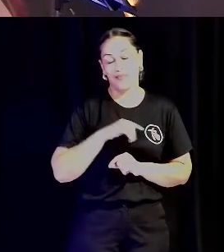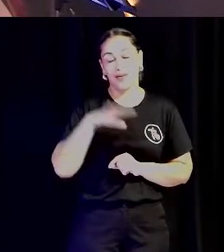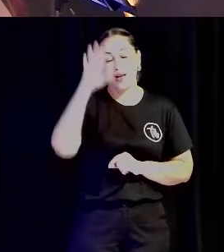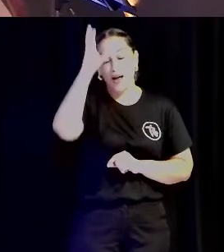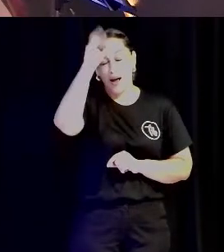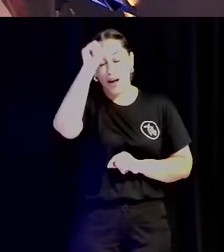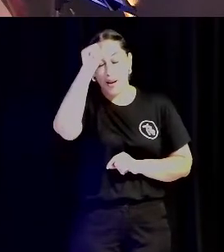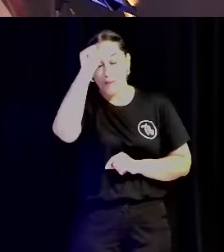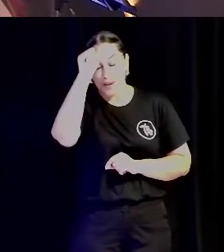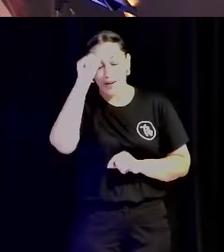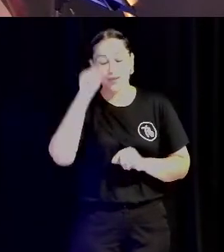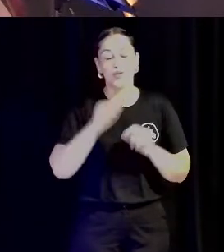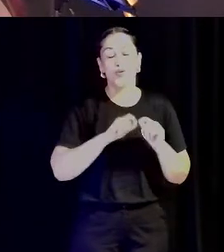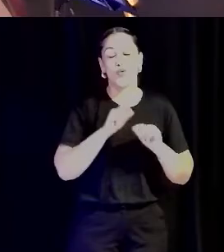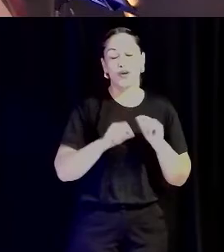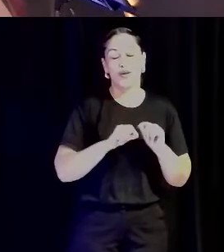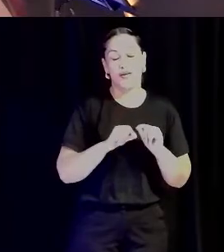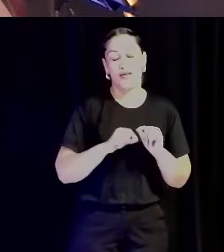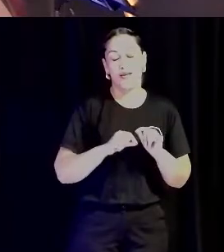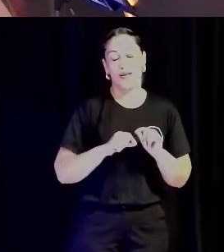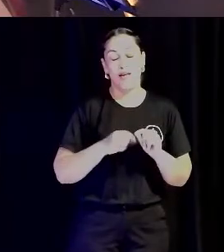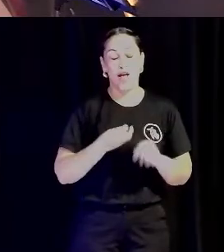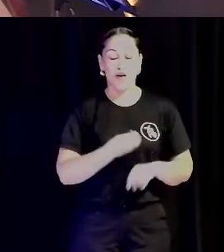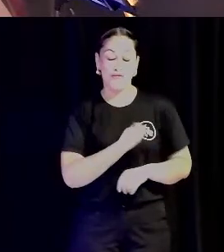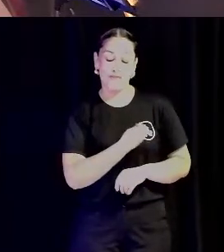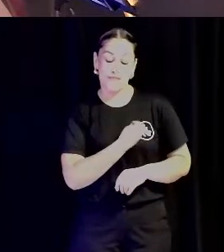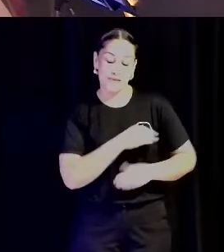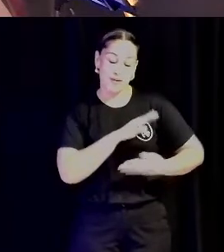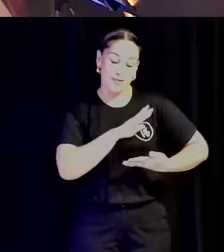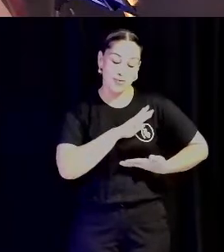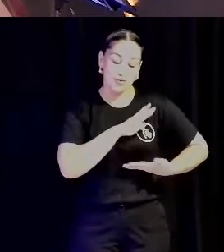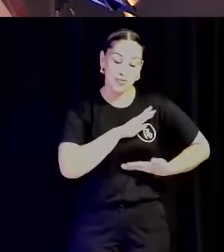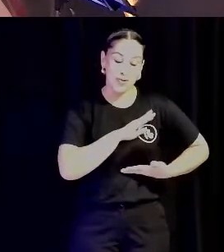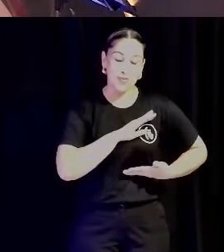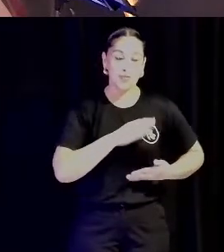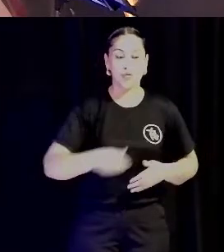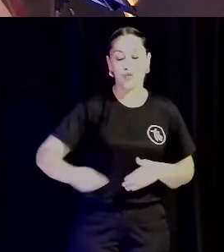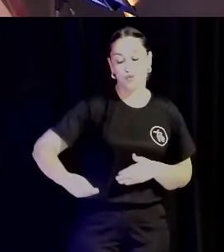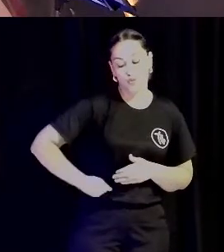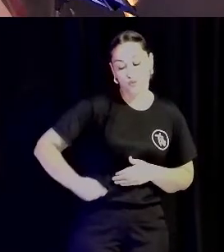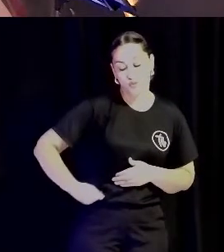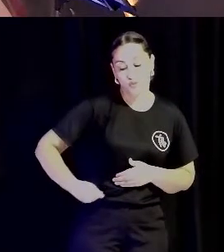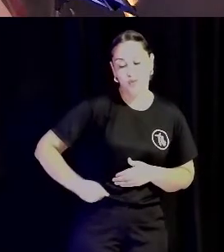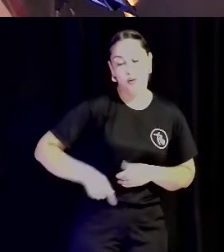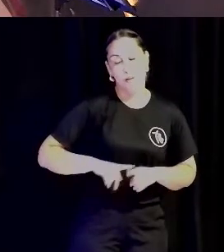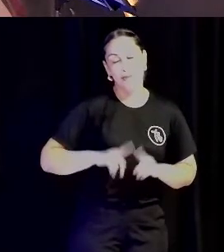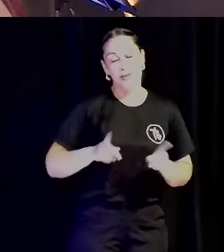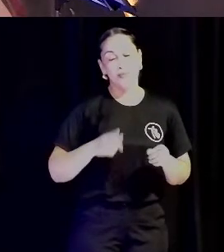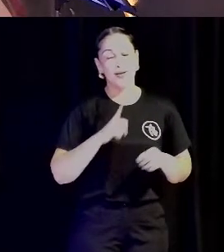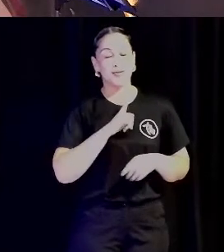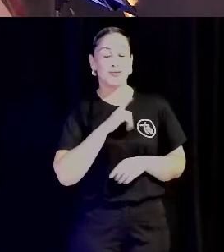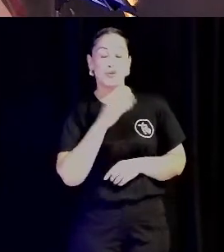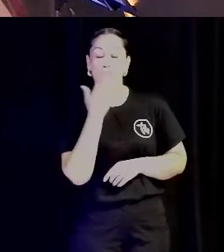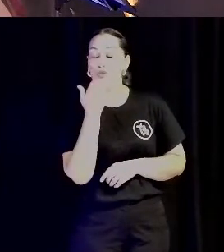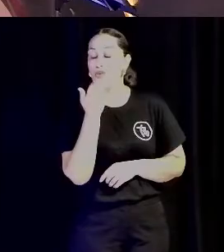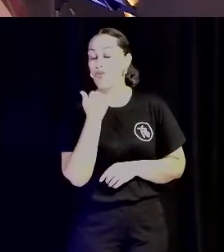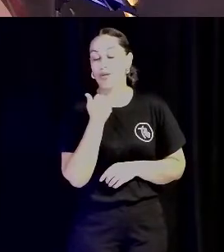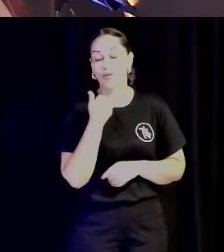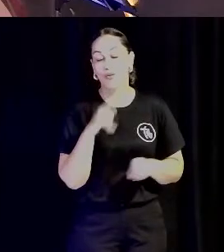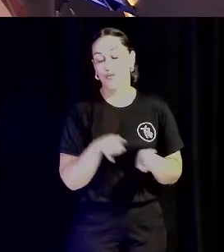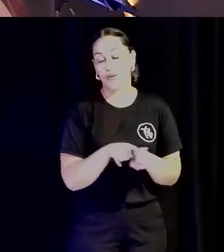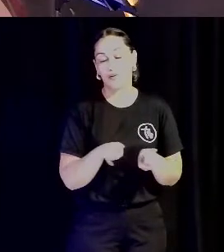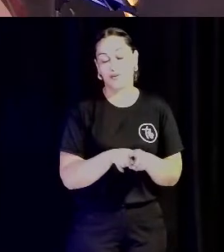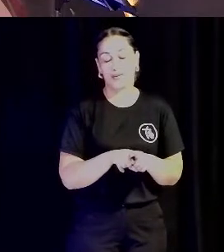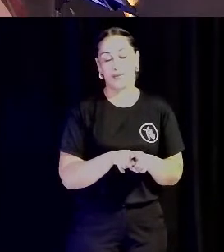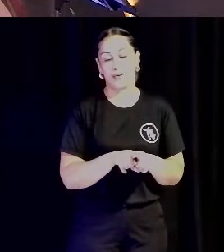estar alimentado como de ter fome, tanto de ter abundância como de passar